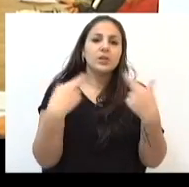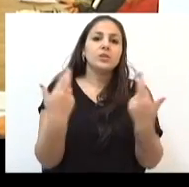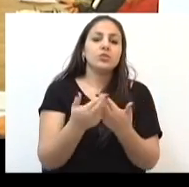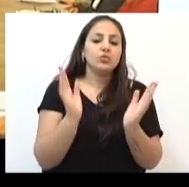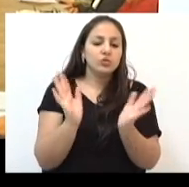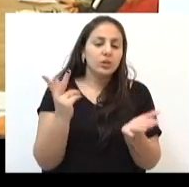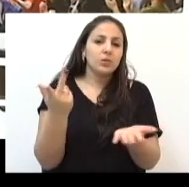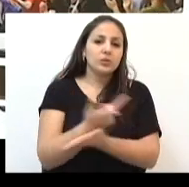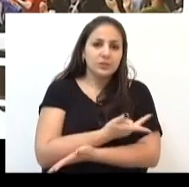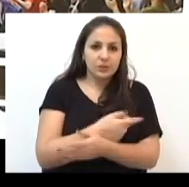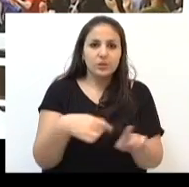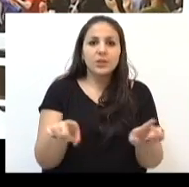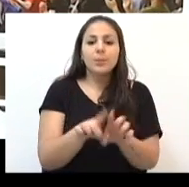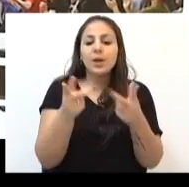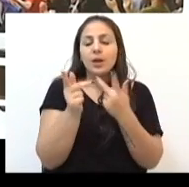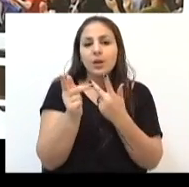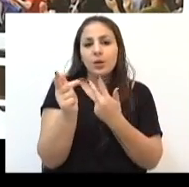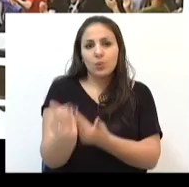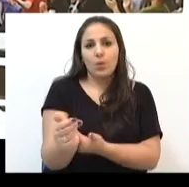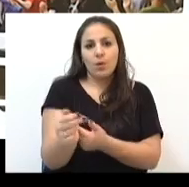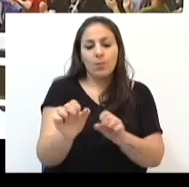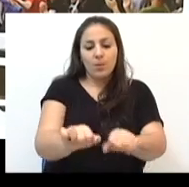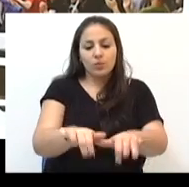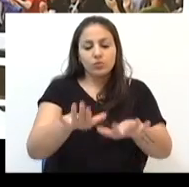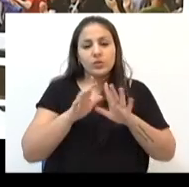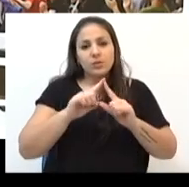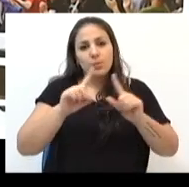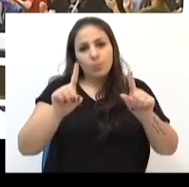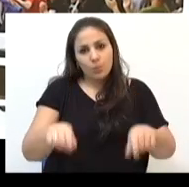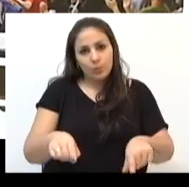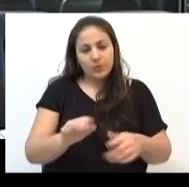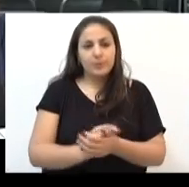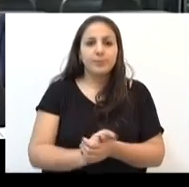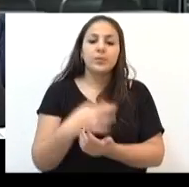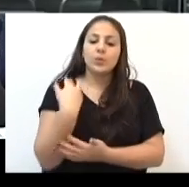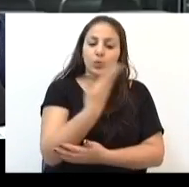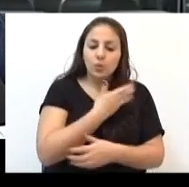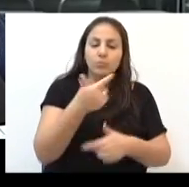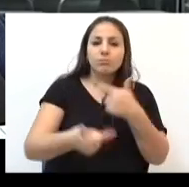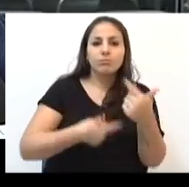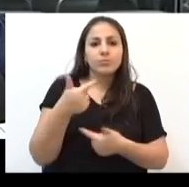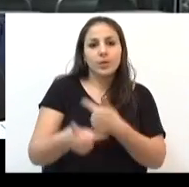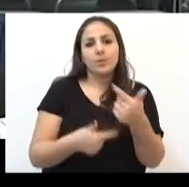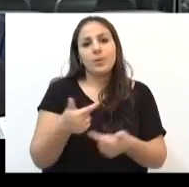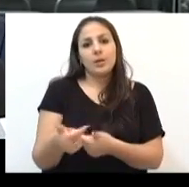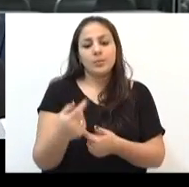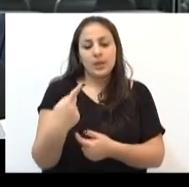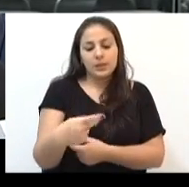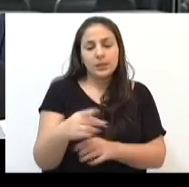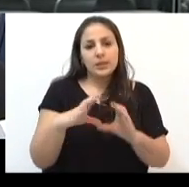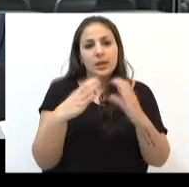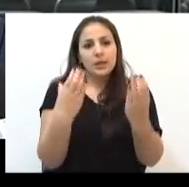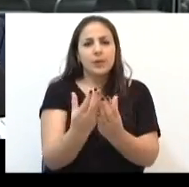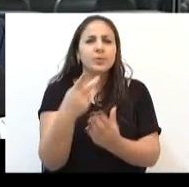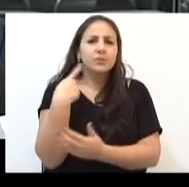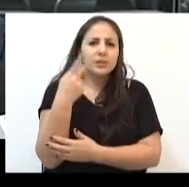já aconteceram, assim como uma audiência pública. Nós trabalhamos assim aqui na Câmara